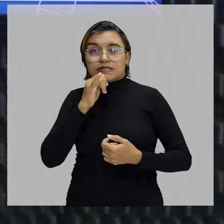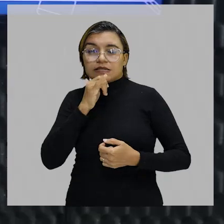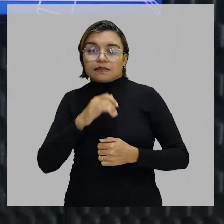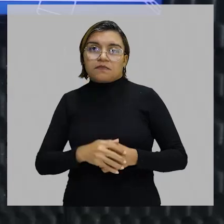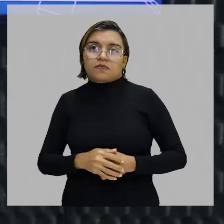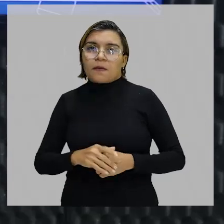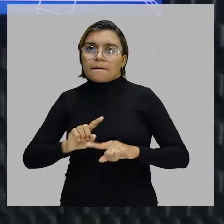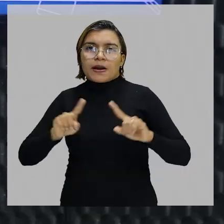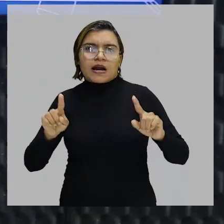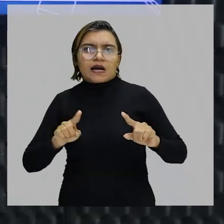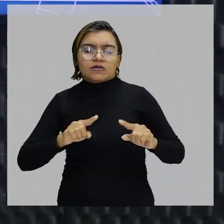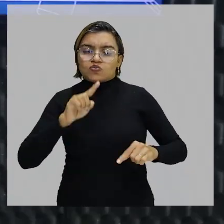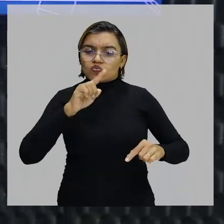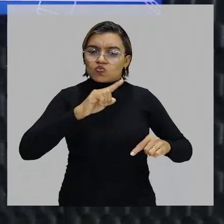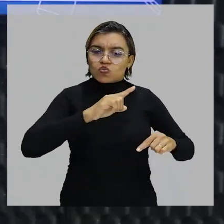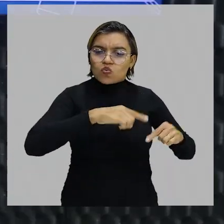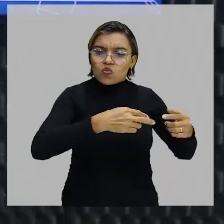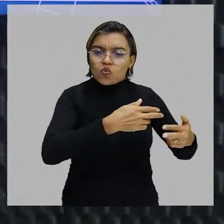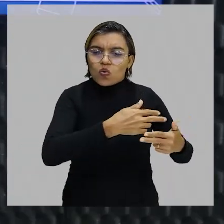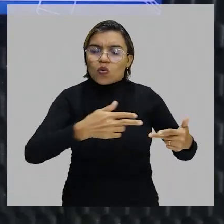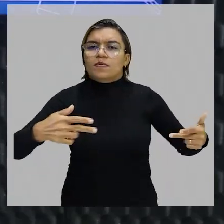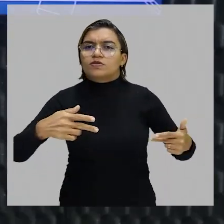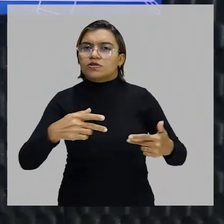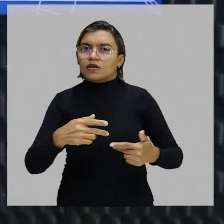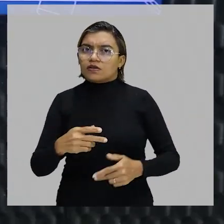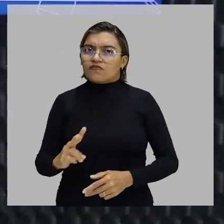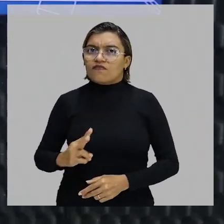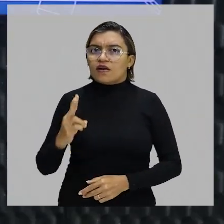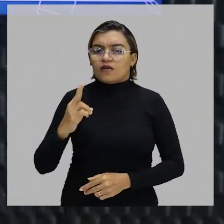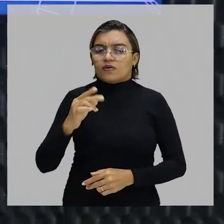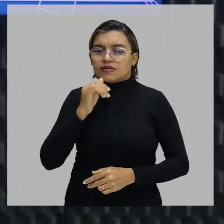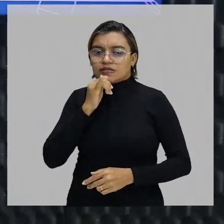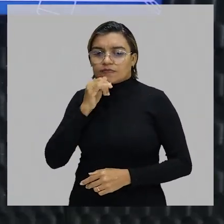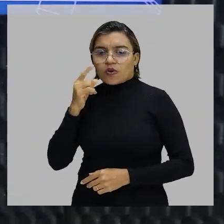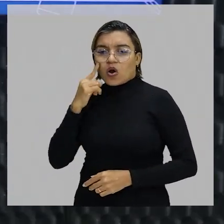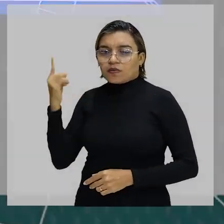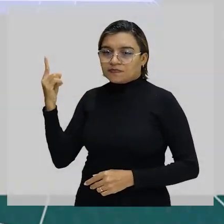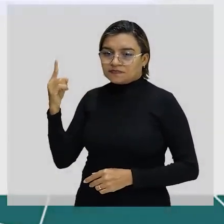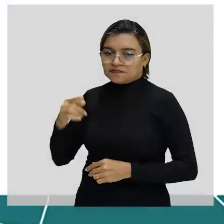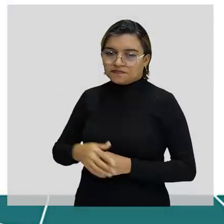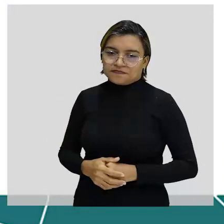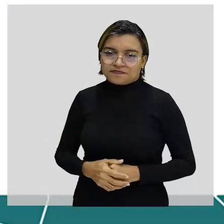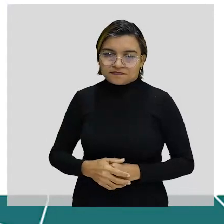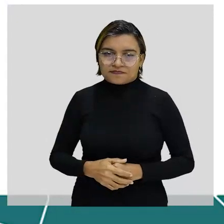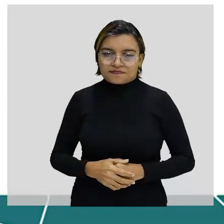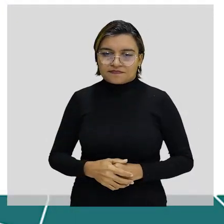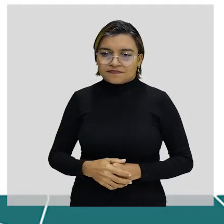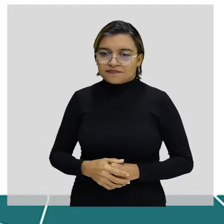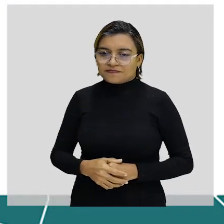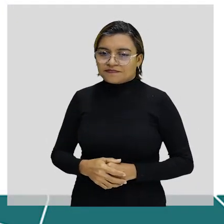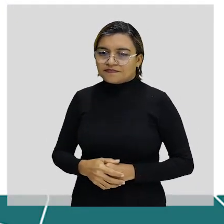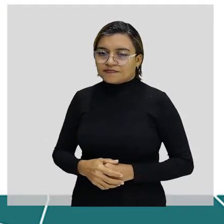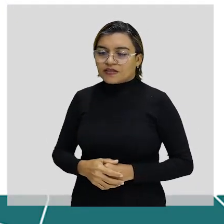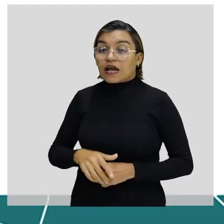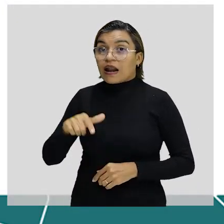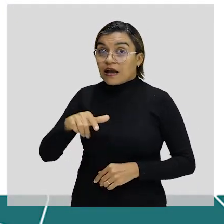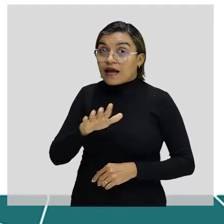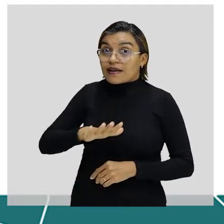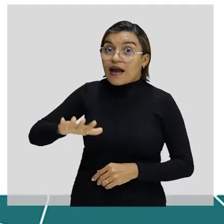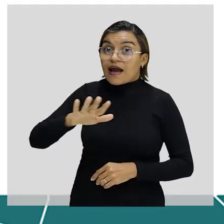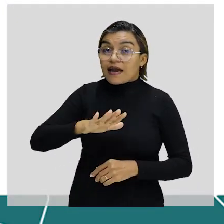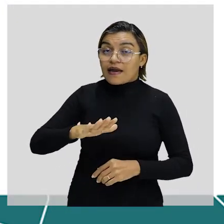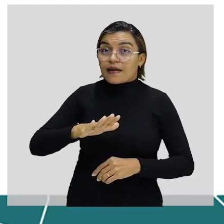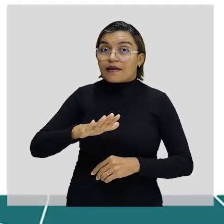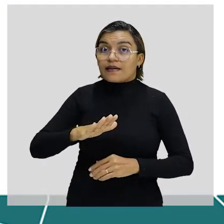o objeto que possa valer tanto. É o que a gente chama de ready-made, na prática. Marcel Duchamp, no dadaísmo, né,